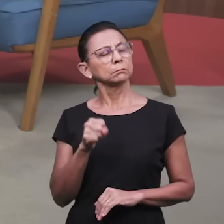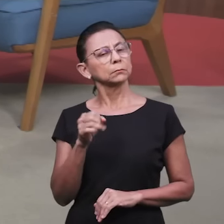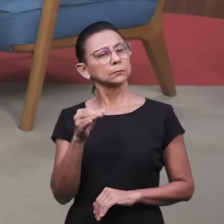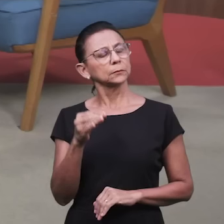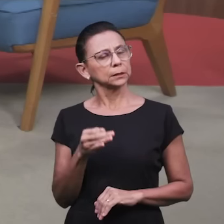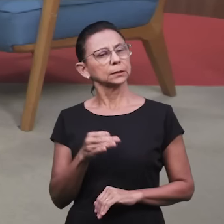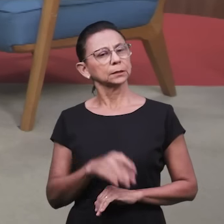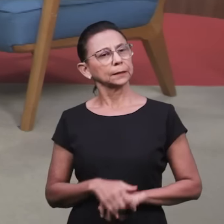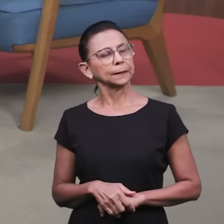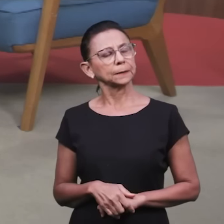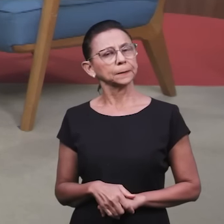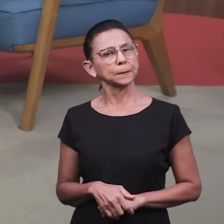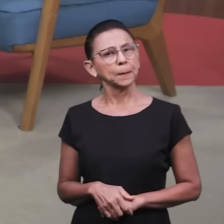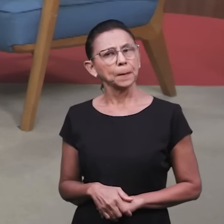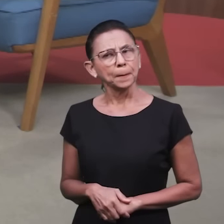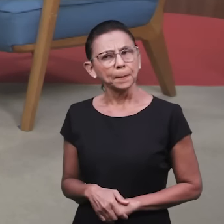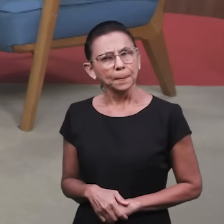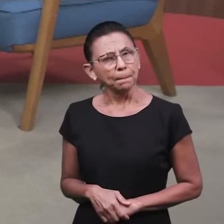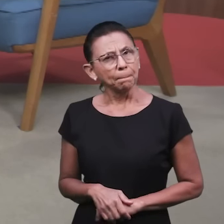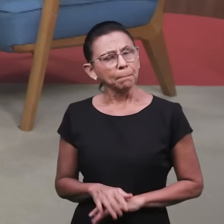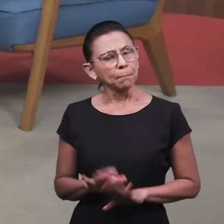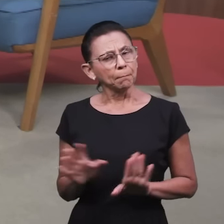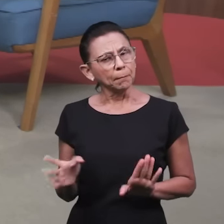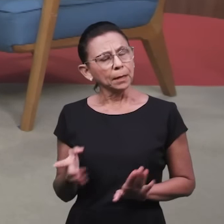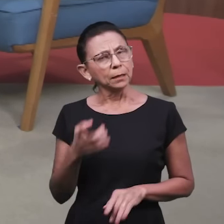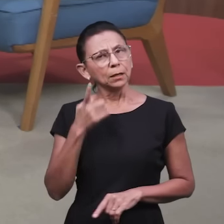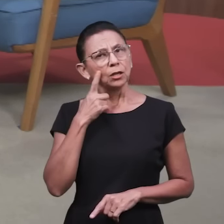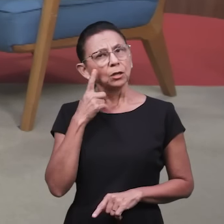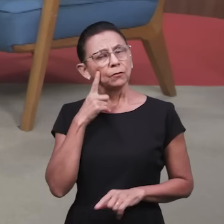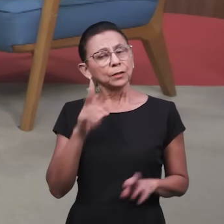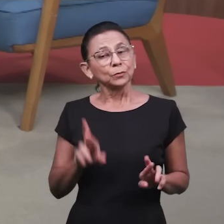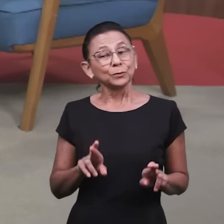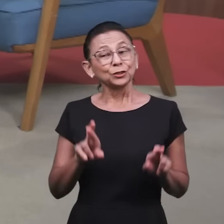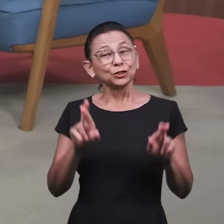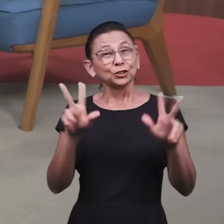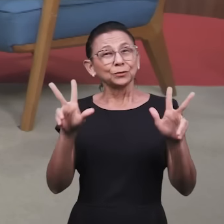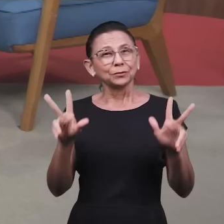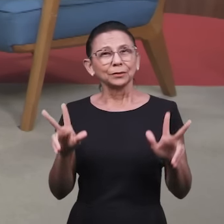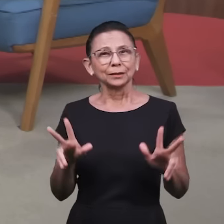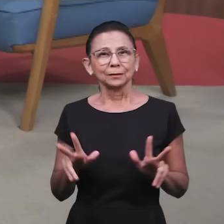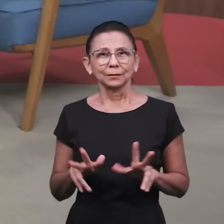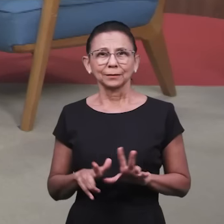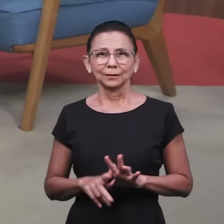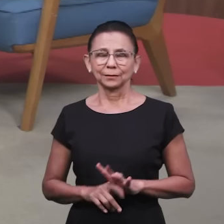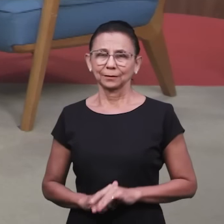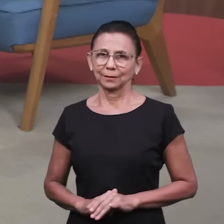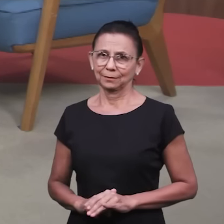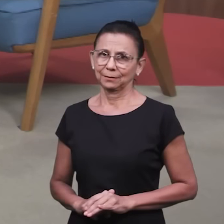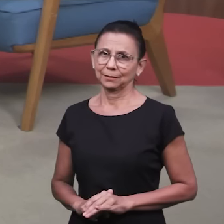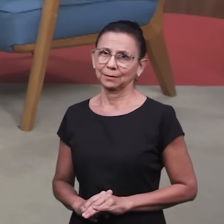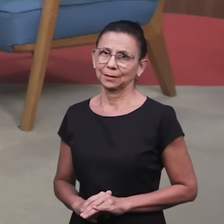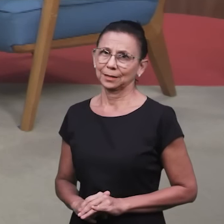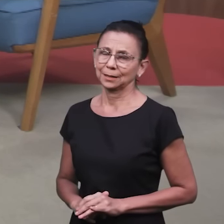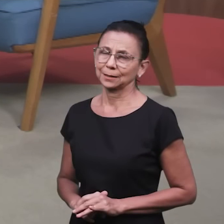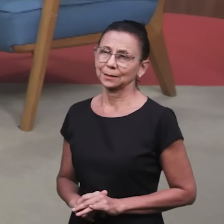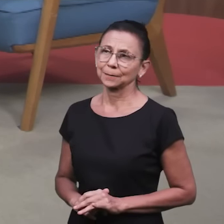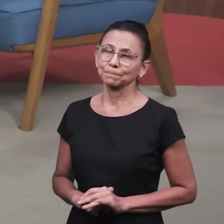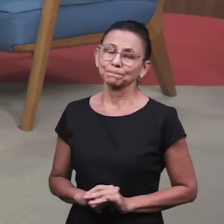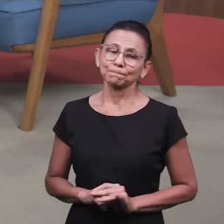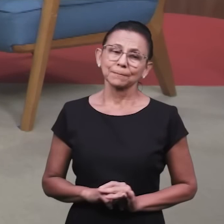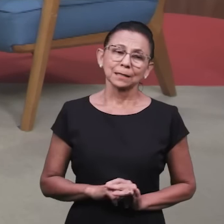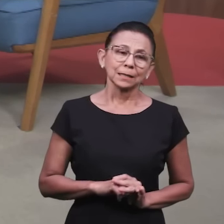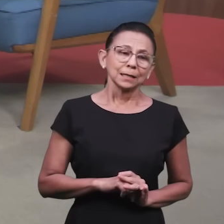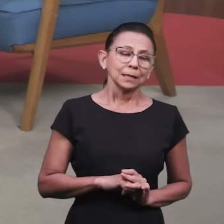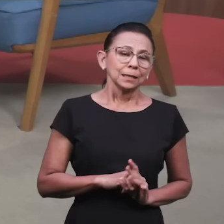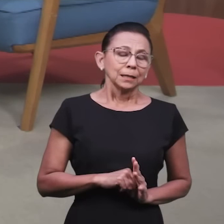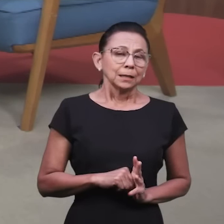eu creio que haja uma diferença também muito grande na forma como a